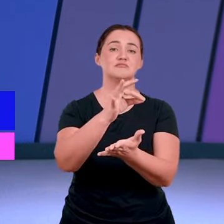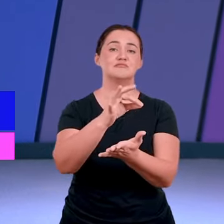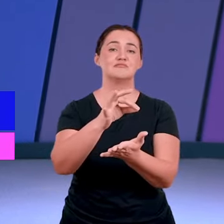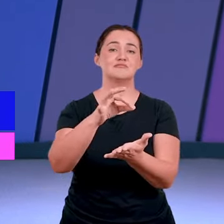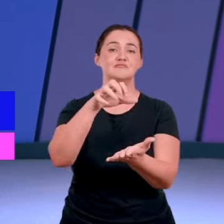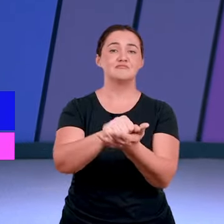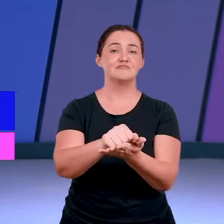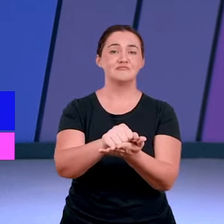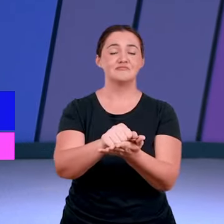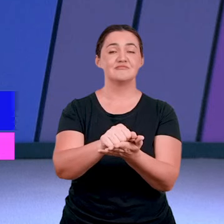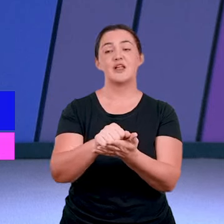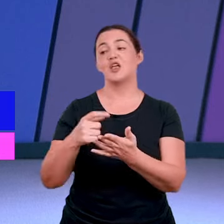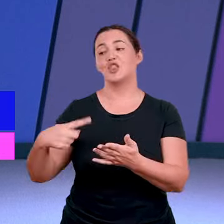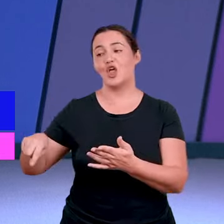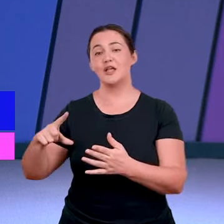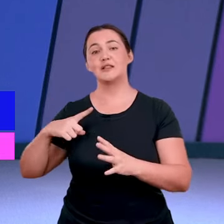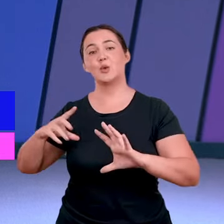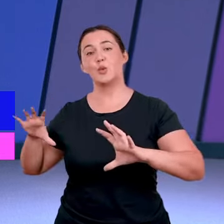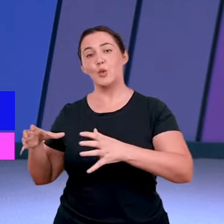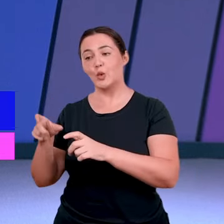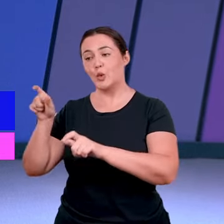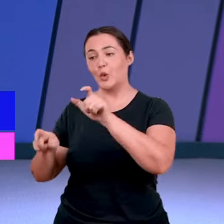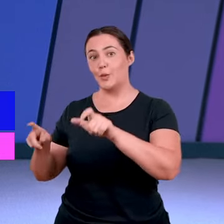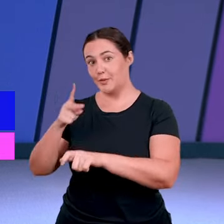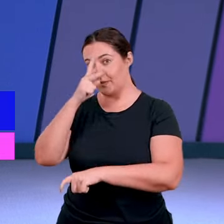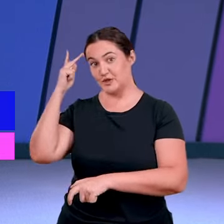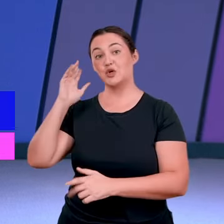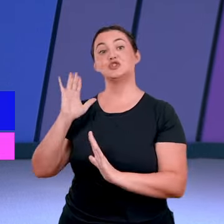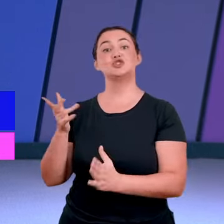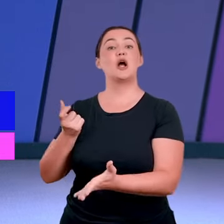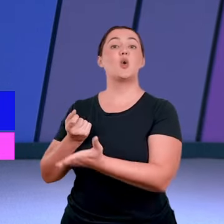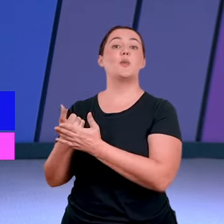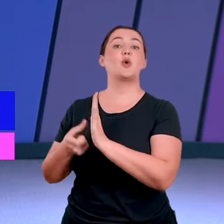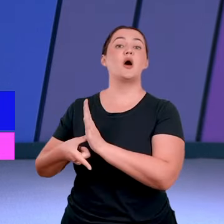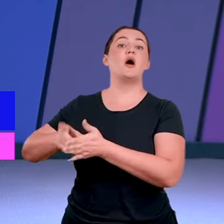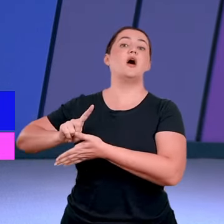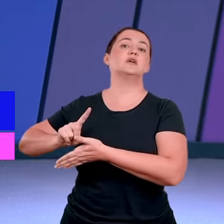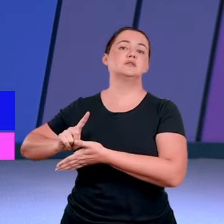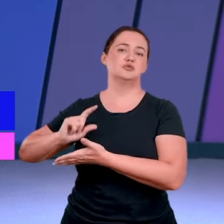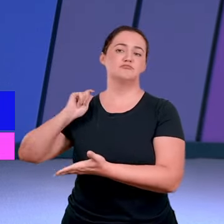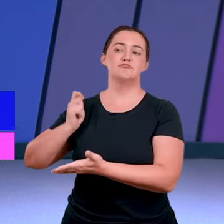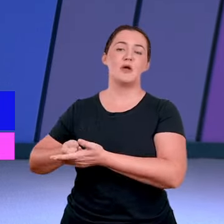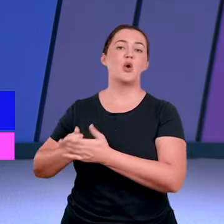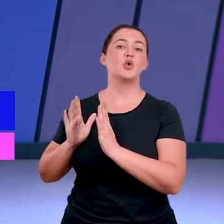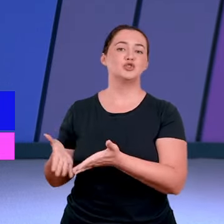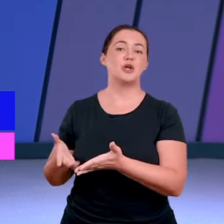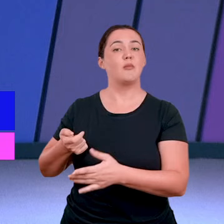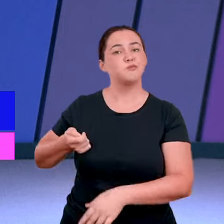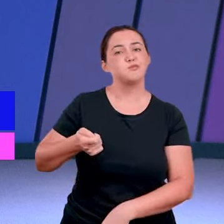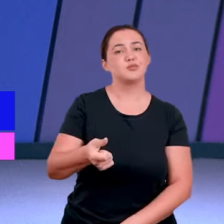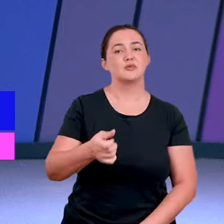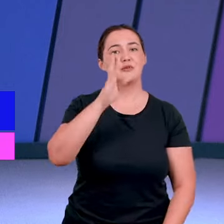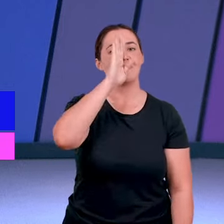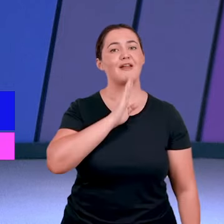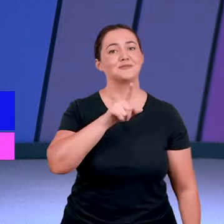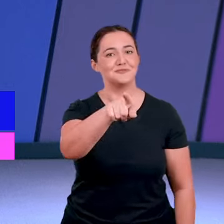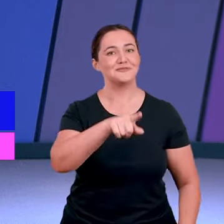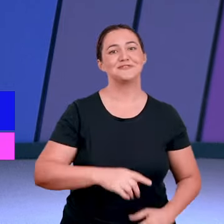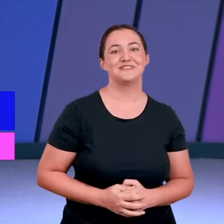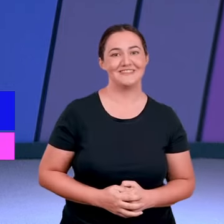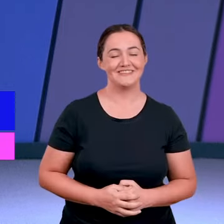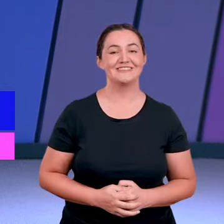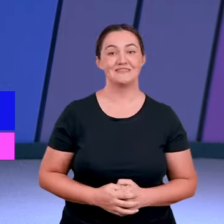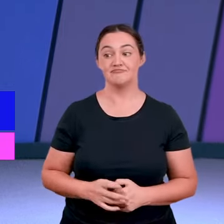paga mensalidade, porque aqui nós temos os anjos da esperança que ajudam na pregação do Evangelho, no compartilhamento